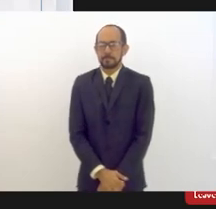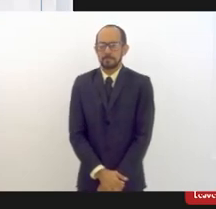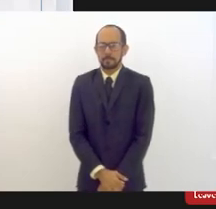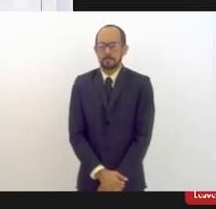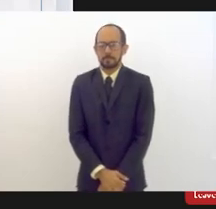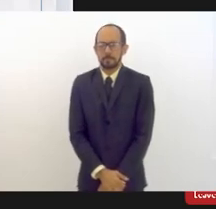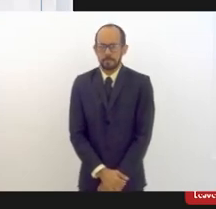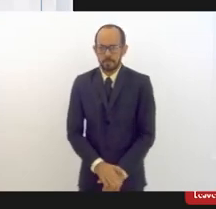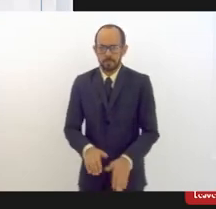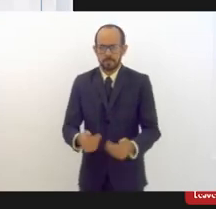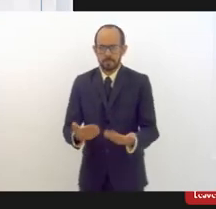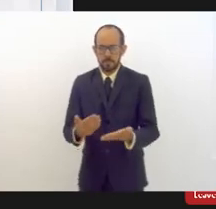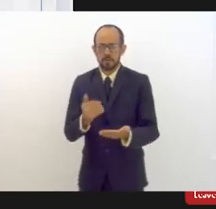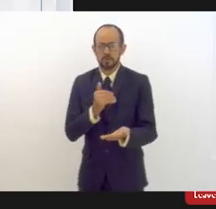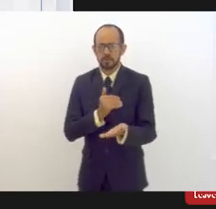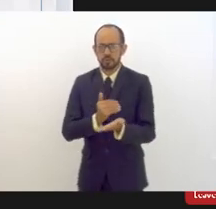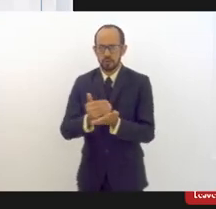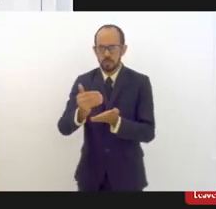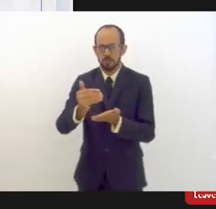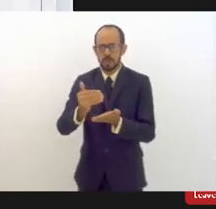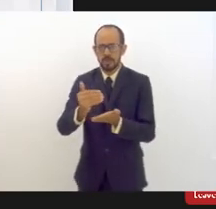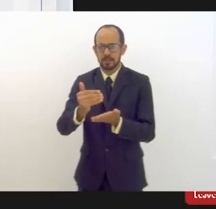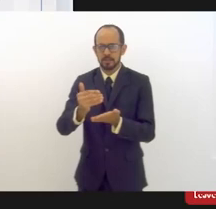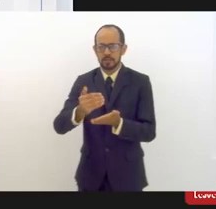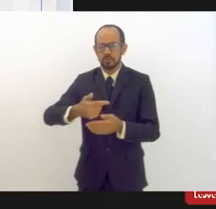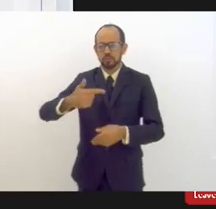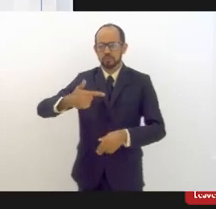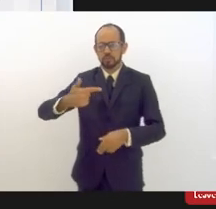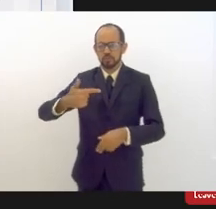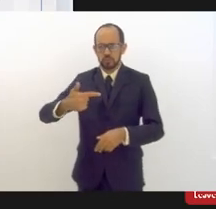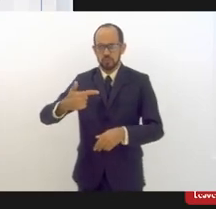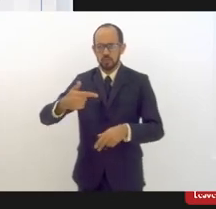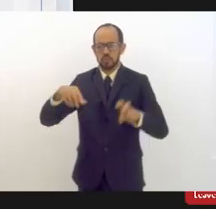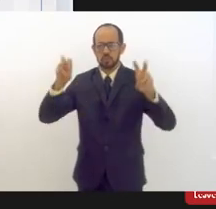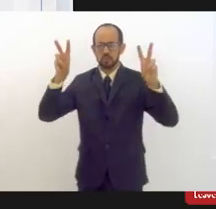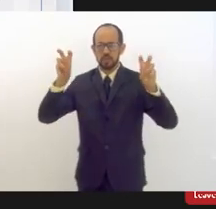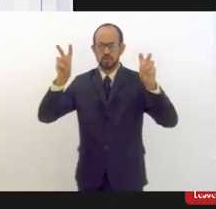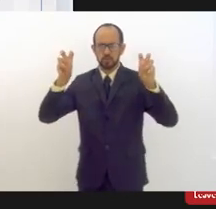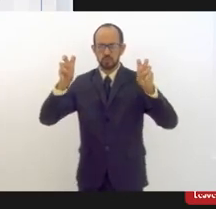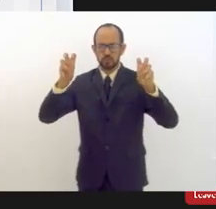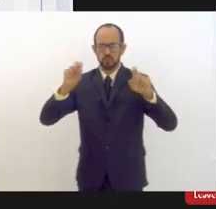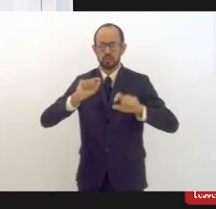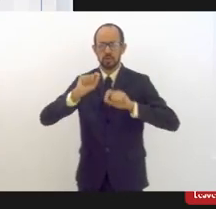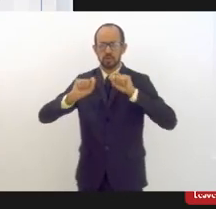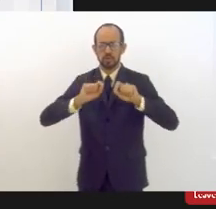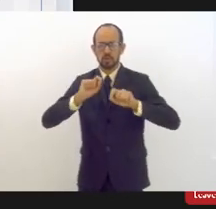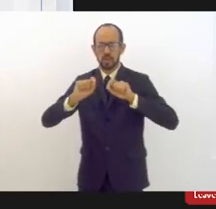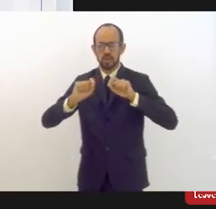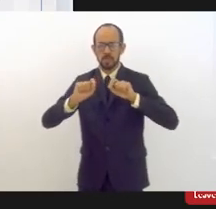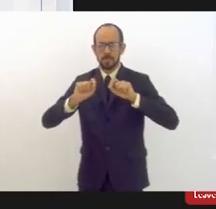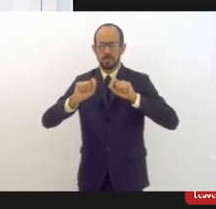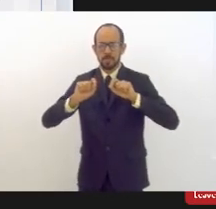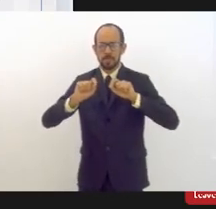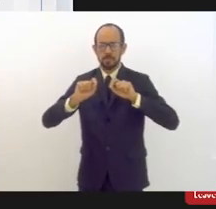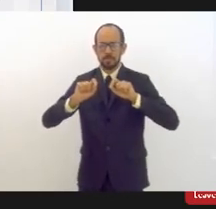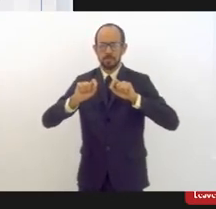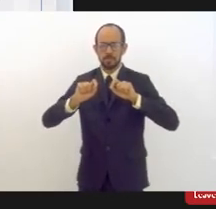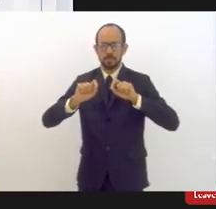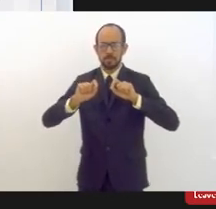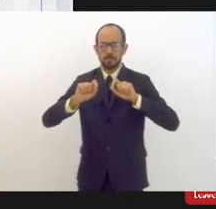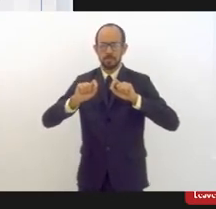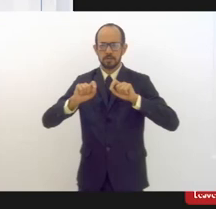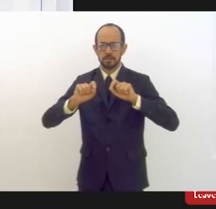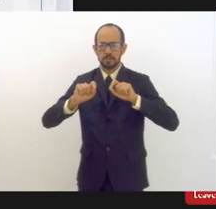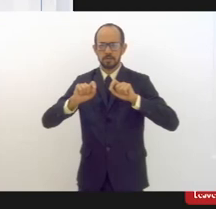Alexandre. E aí a gente entra no segundo tópico, que é de distorção idade série,